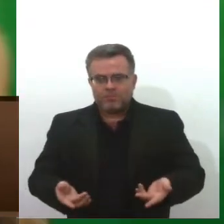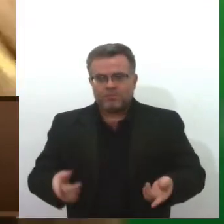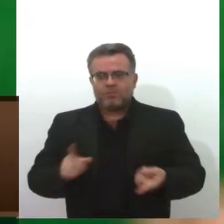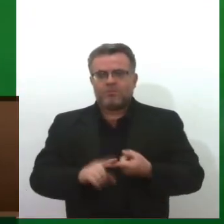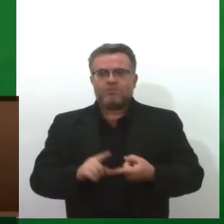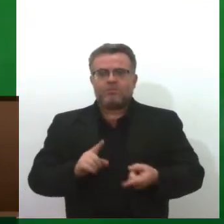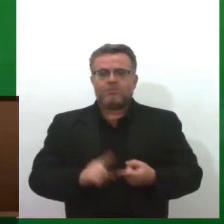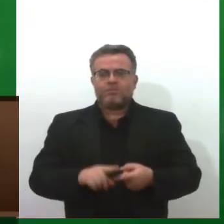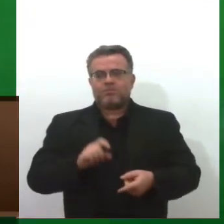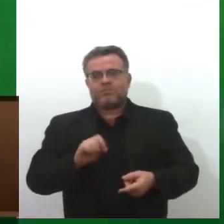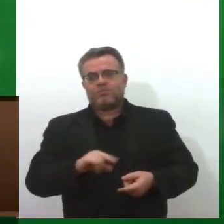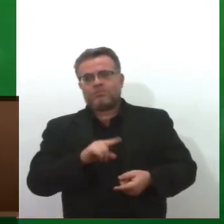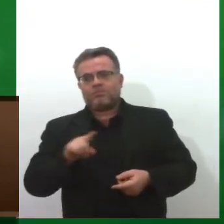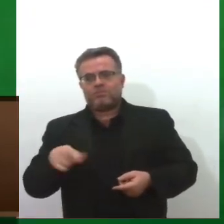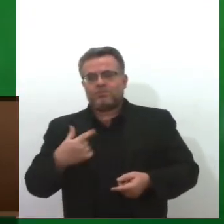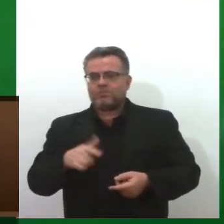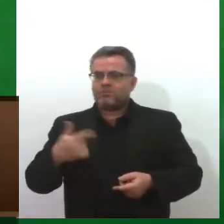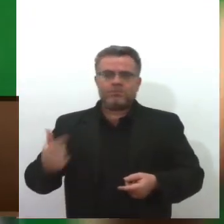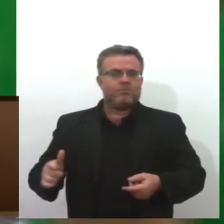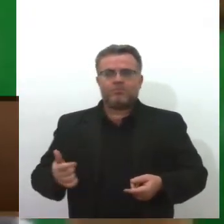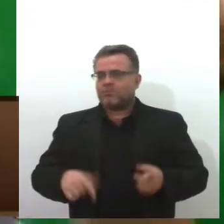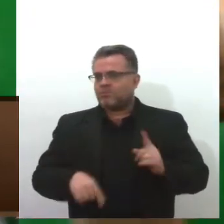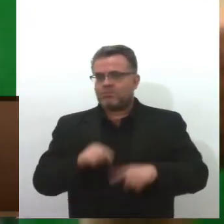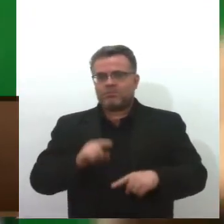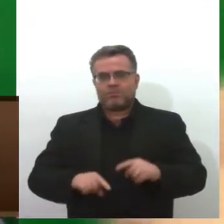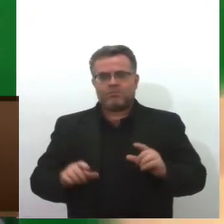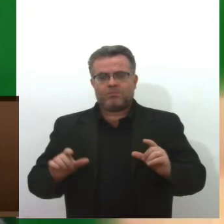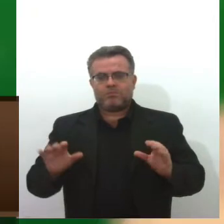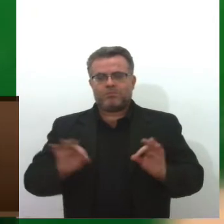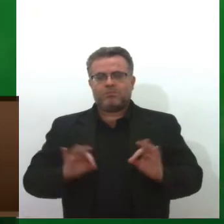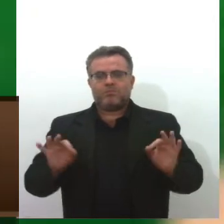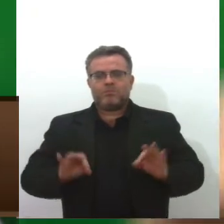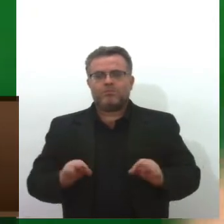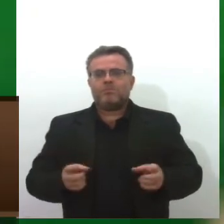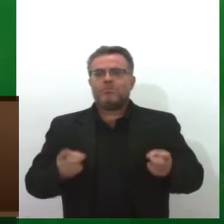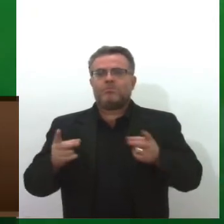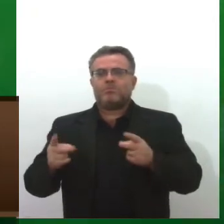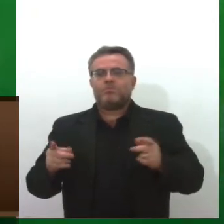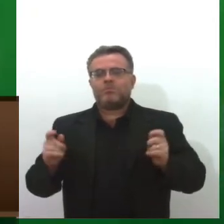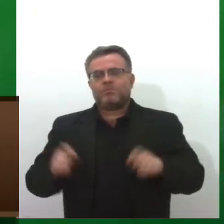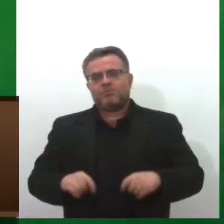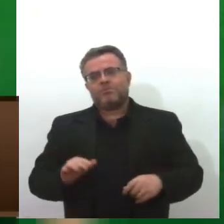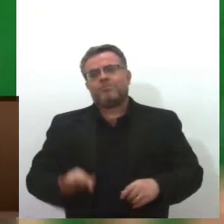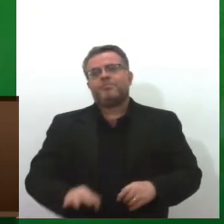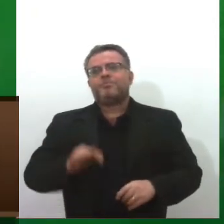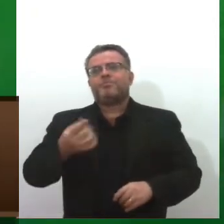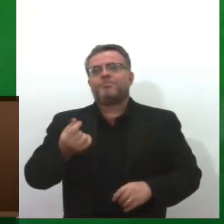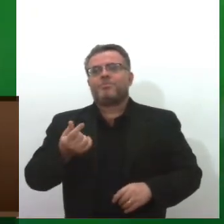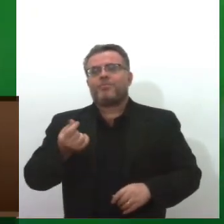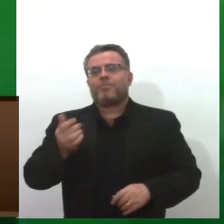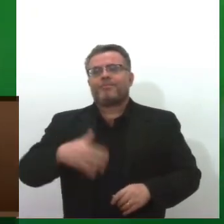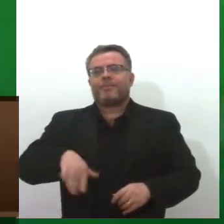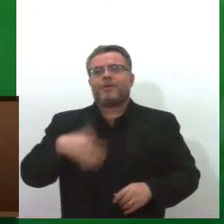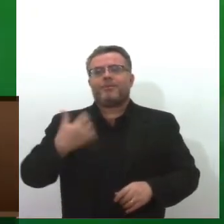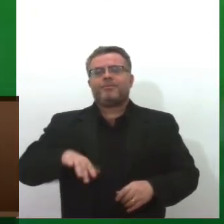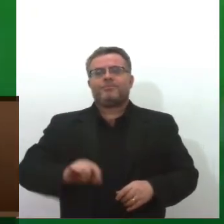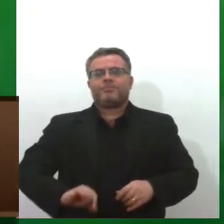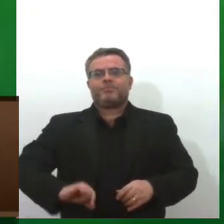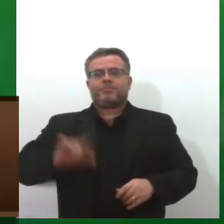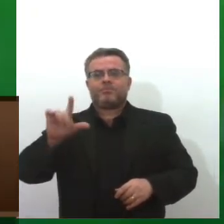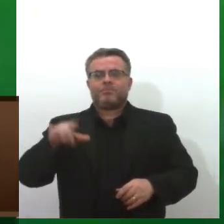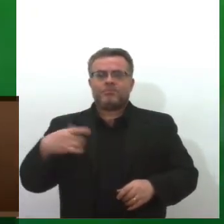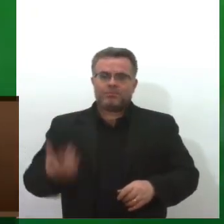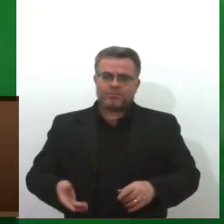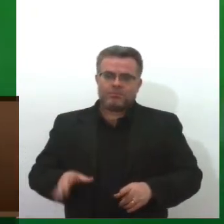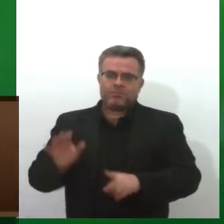você não tem produto para oferecer, logicamente isso acaba elevando os preços e acaba impactando negativamente